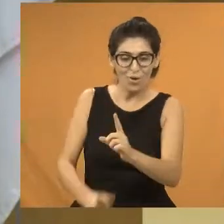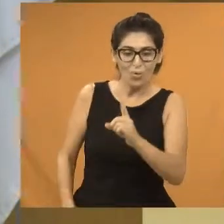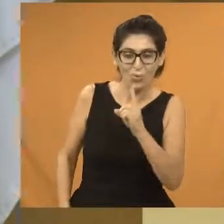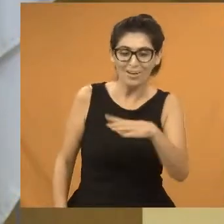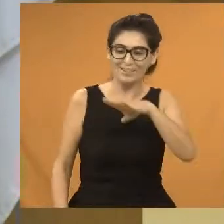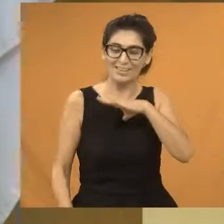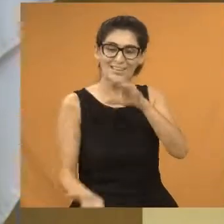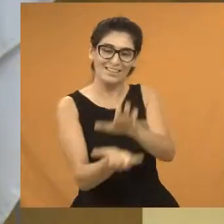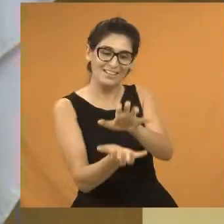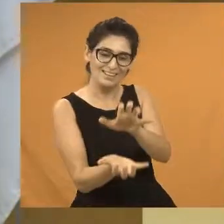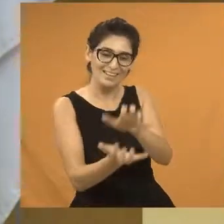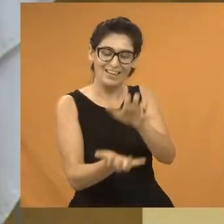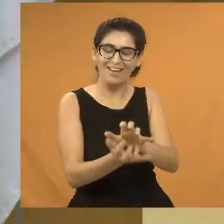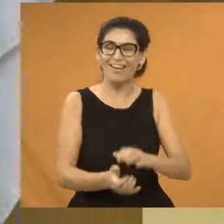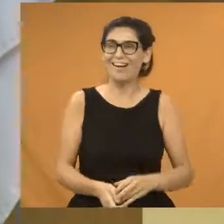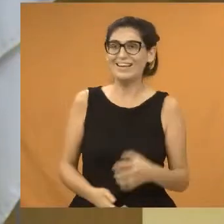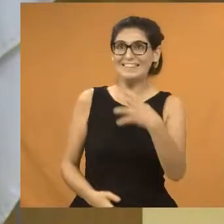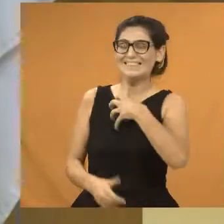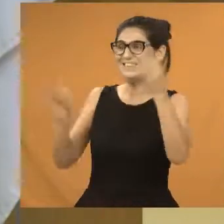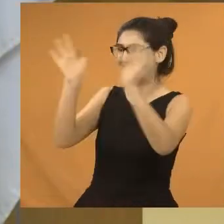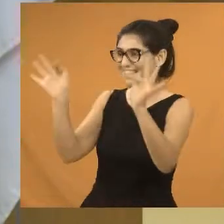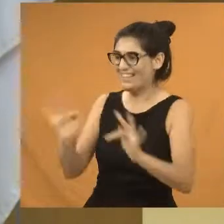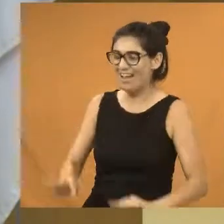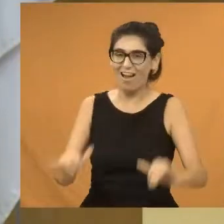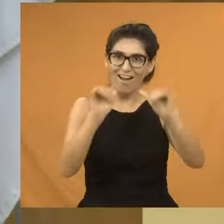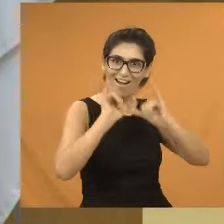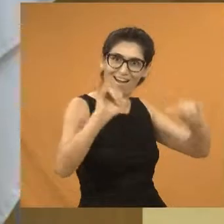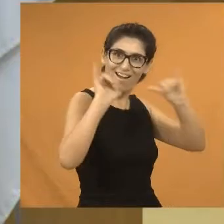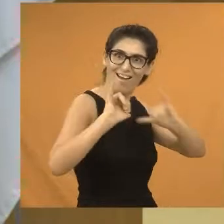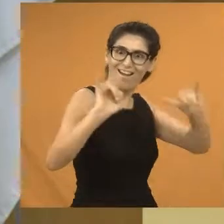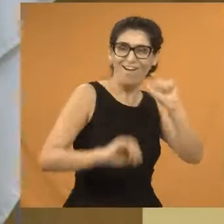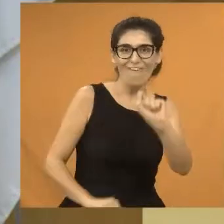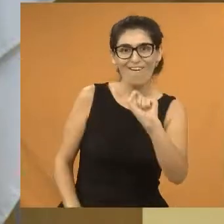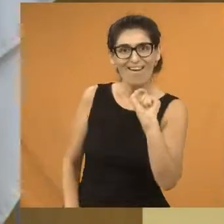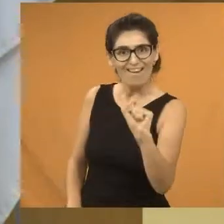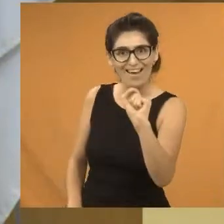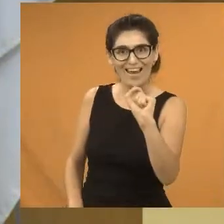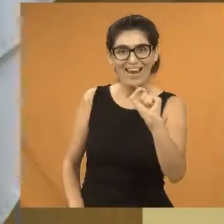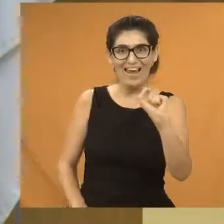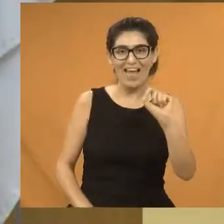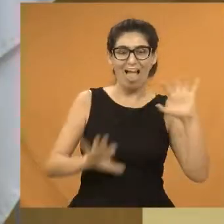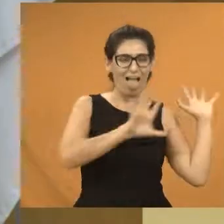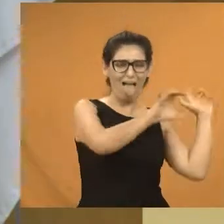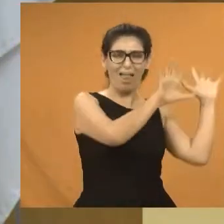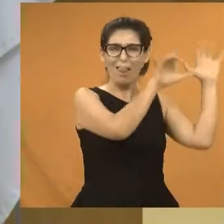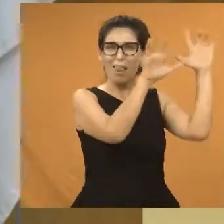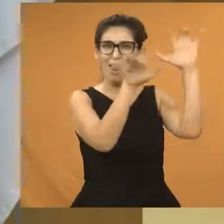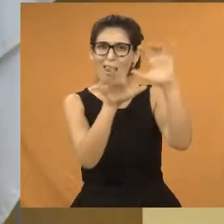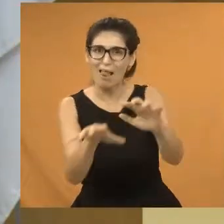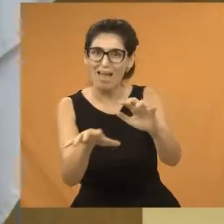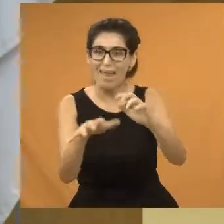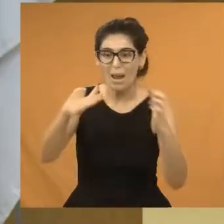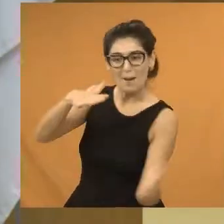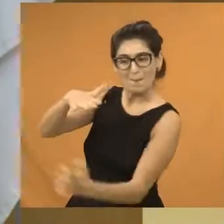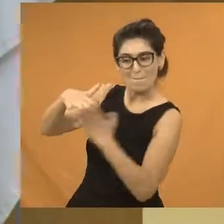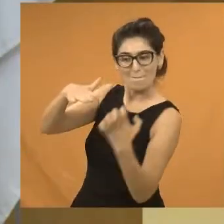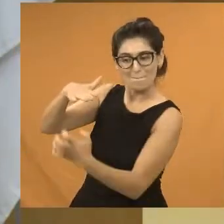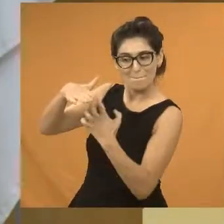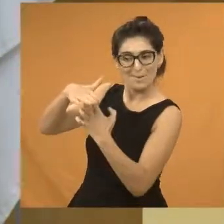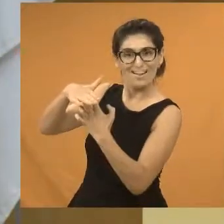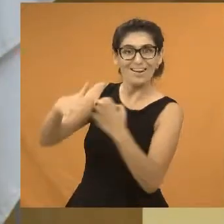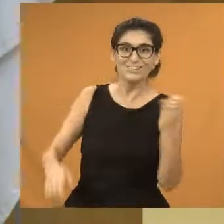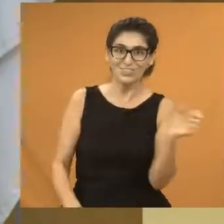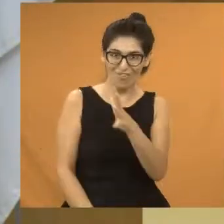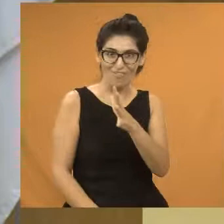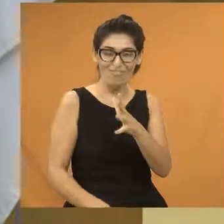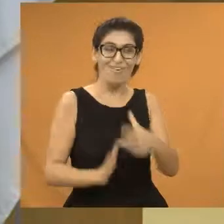importante. Pude começar a articular a vinda de uma grande empresa aqui para Jacareí, como tenho citado